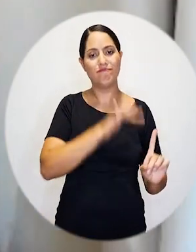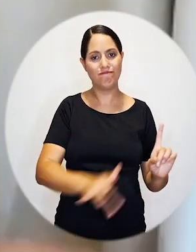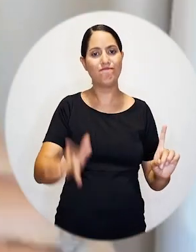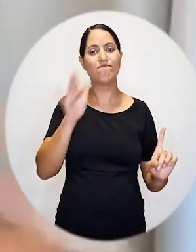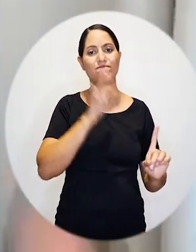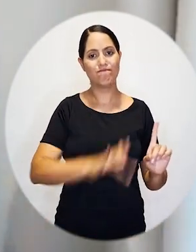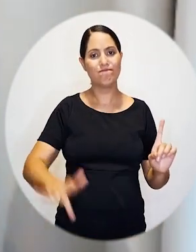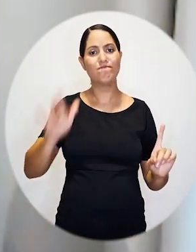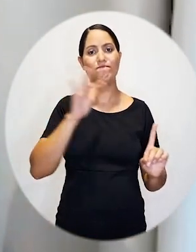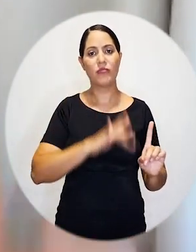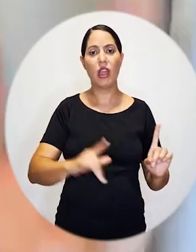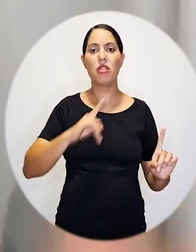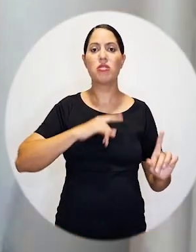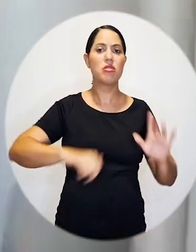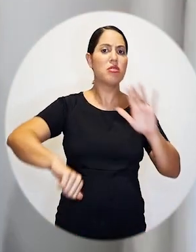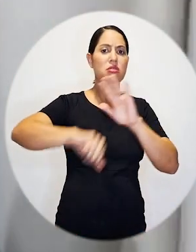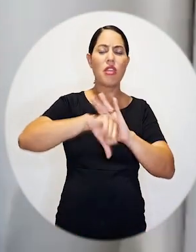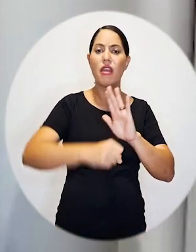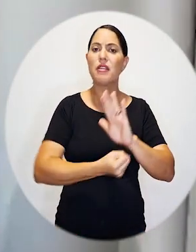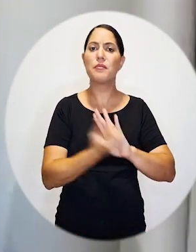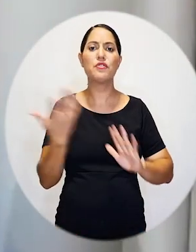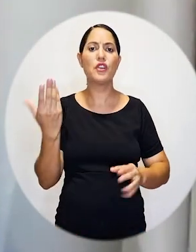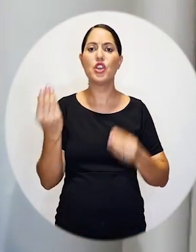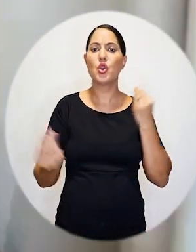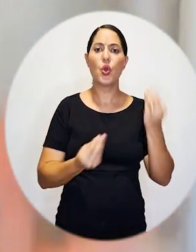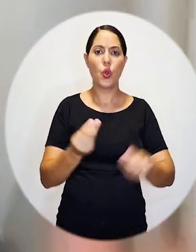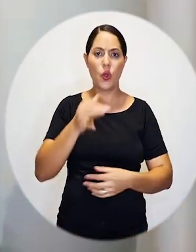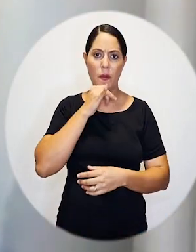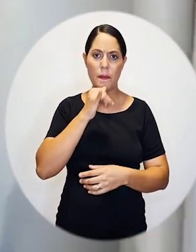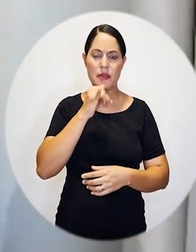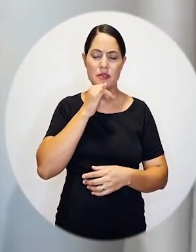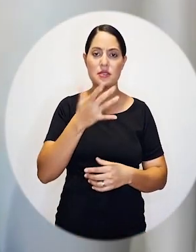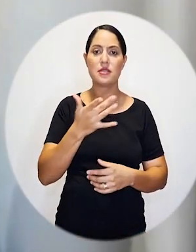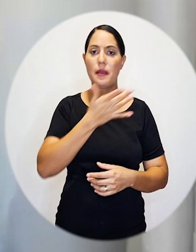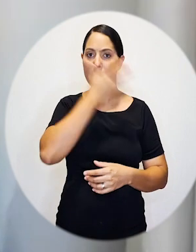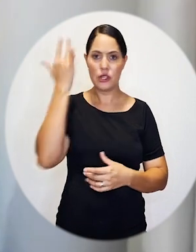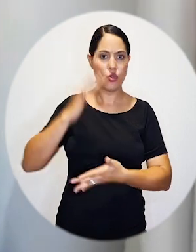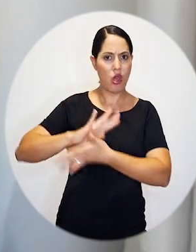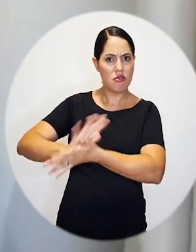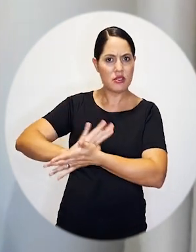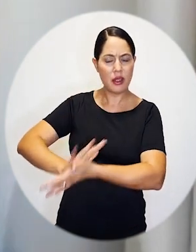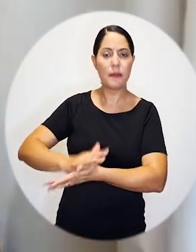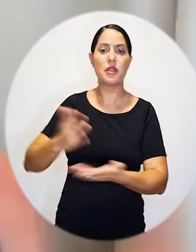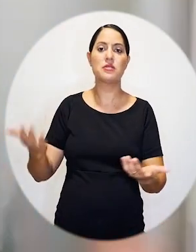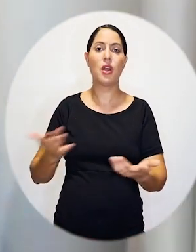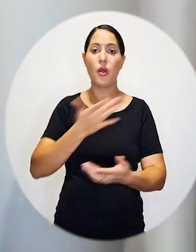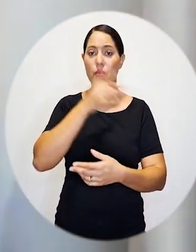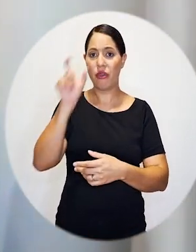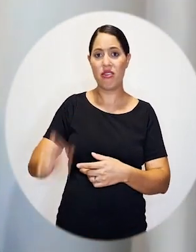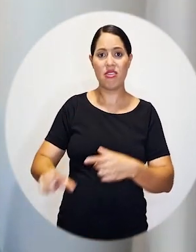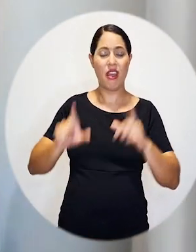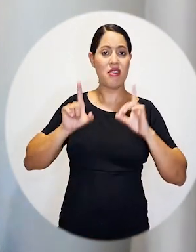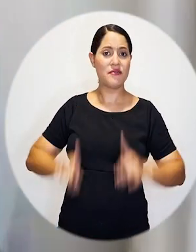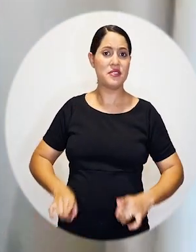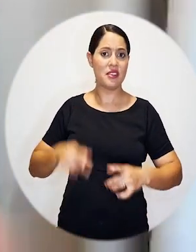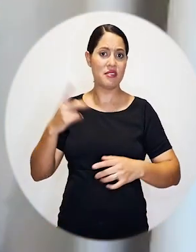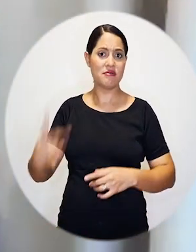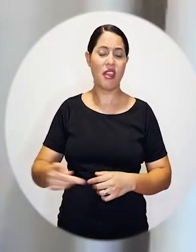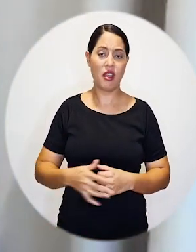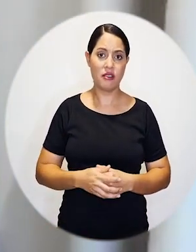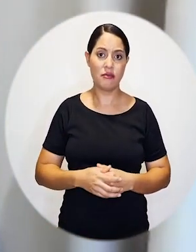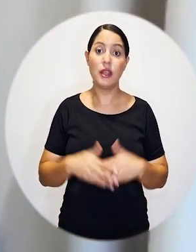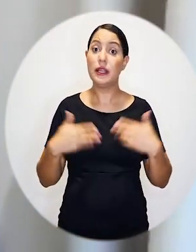configurar diversos crimes, como crime de discriminação, crime de negativa de matrícula em função da deficiência da pessoa,